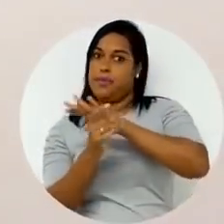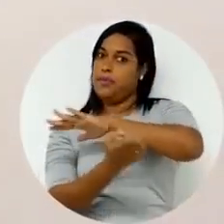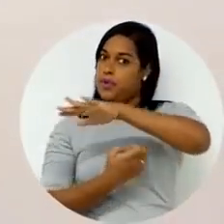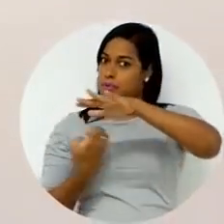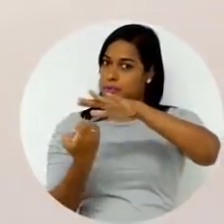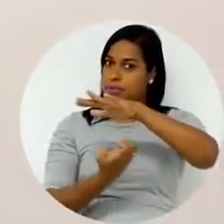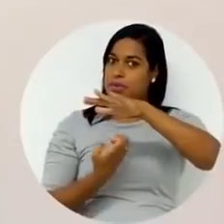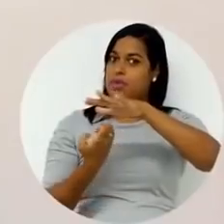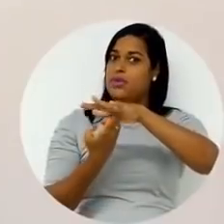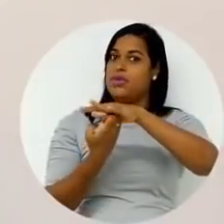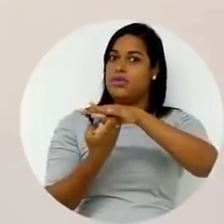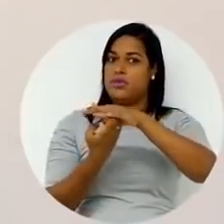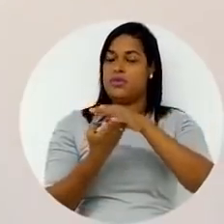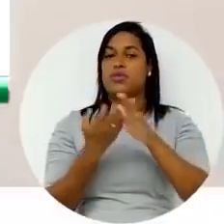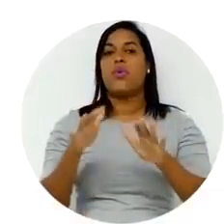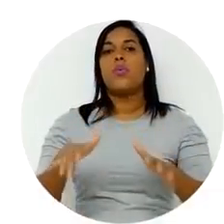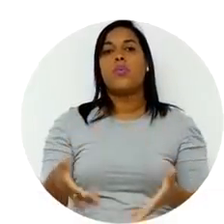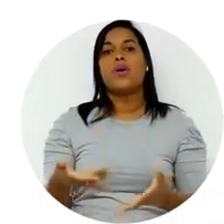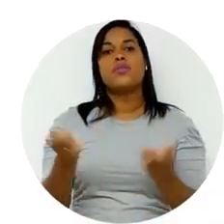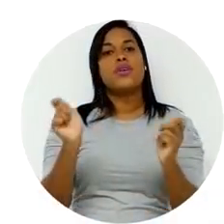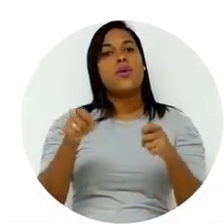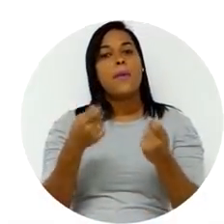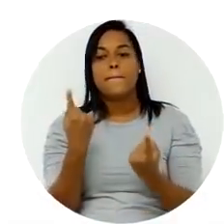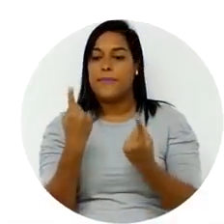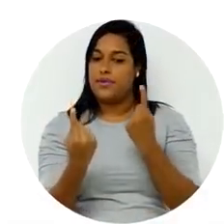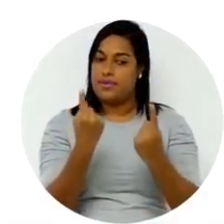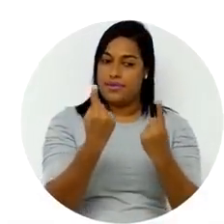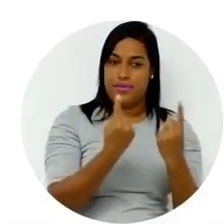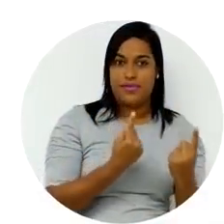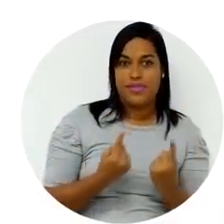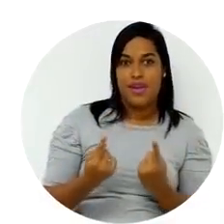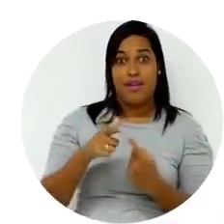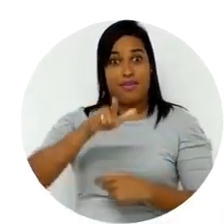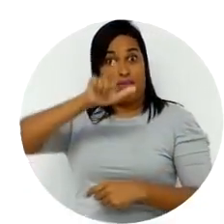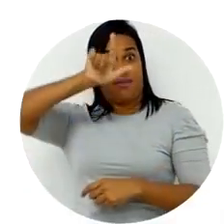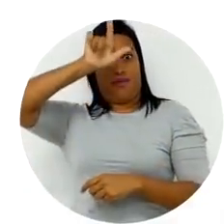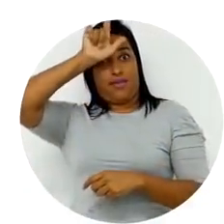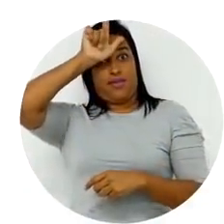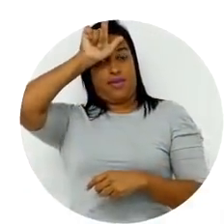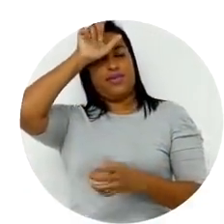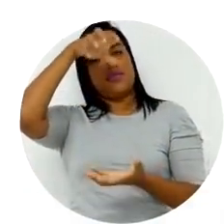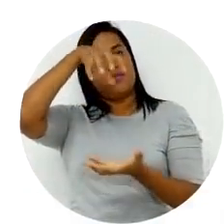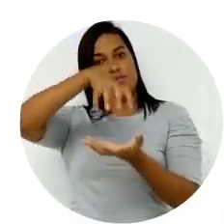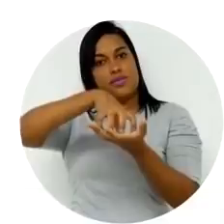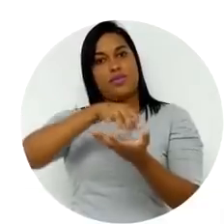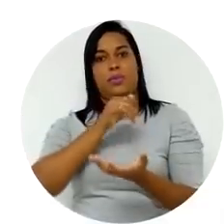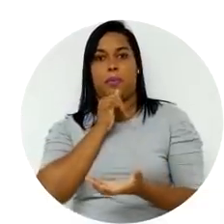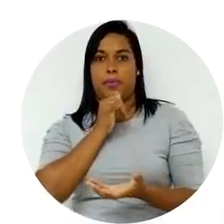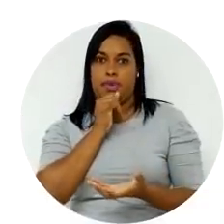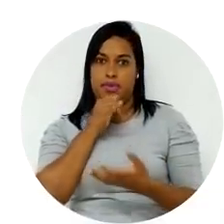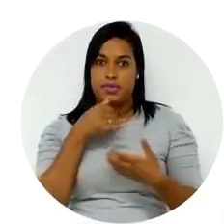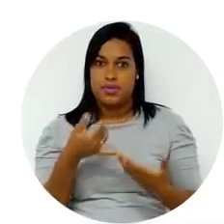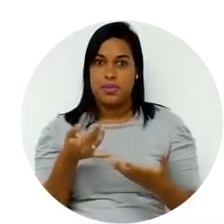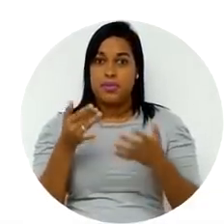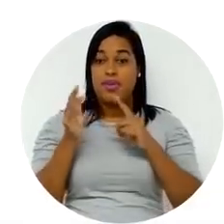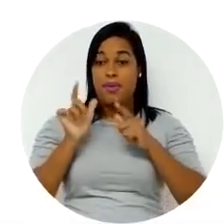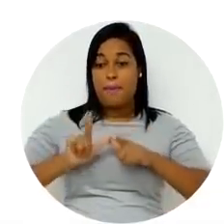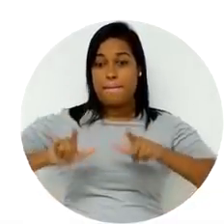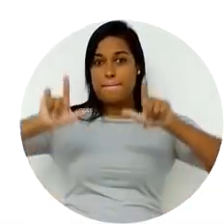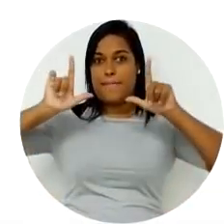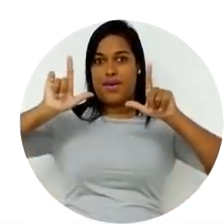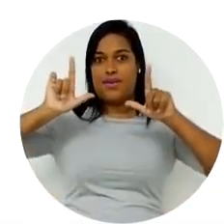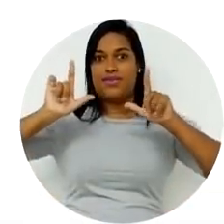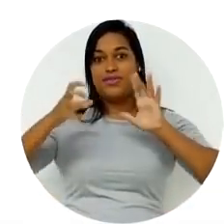empresa, da organização. Quais são elas? A competitividade, a liderança no setor, por exemplo, a